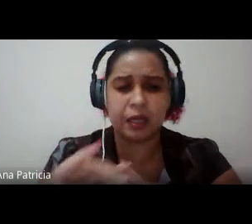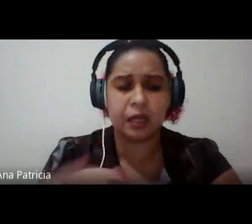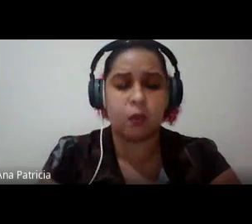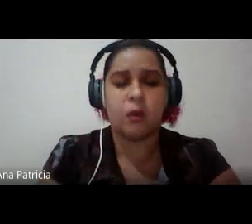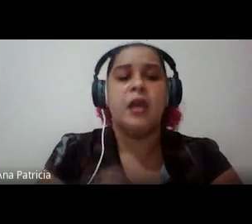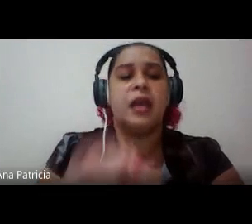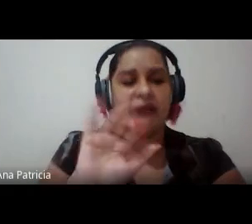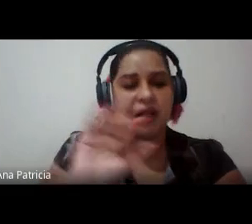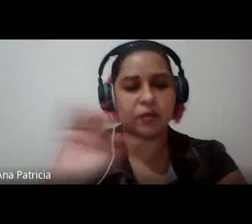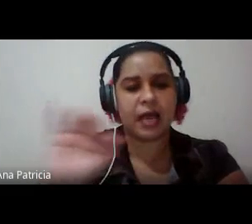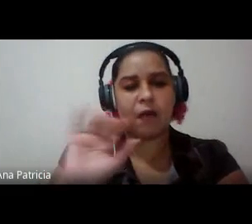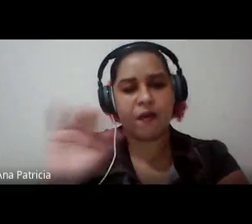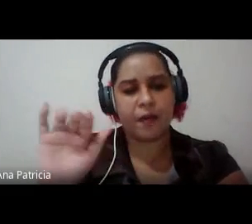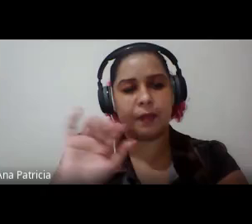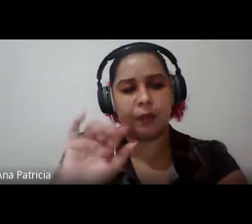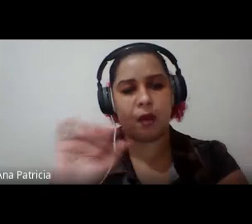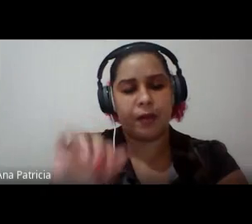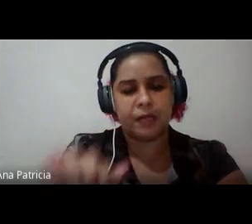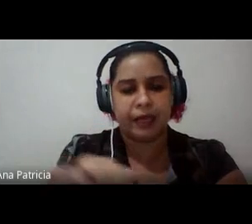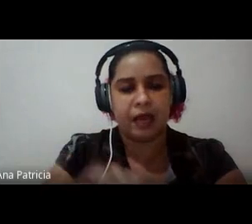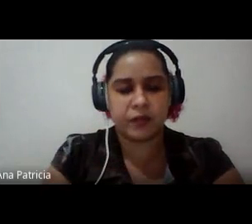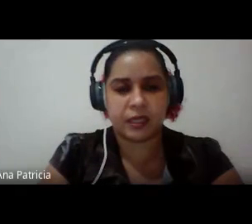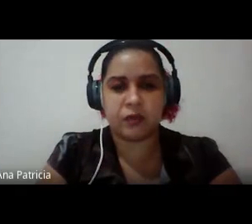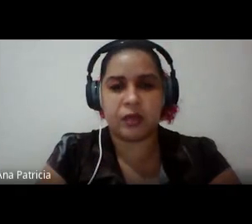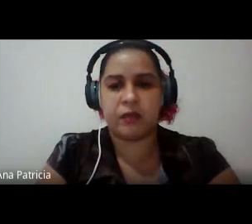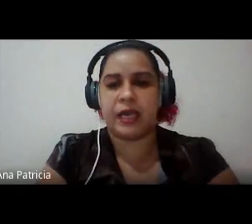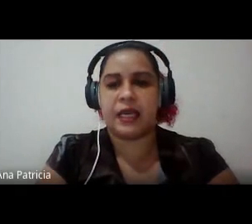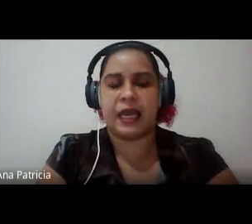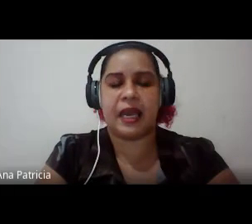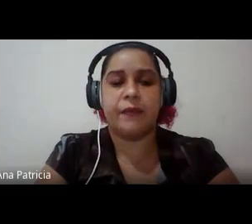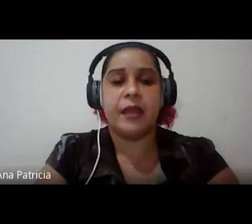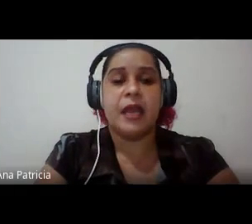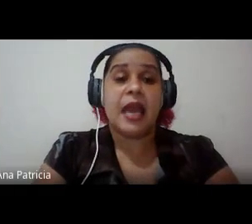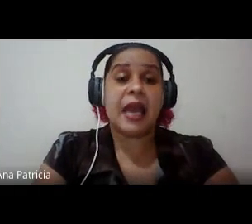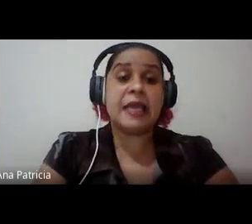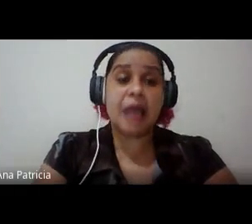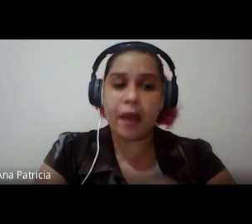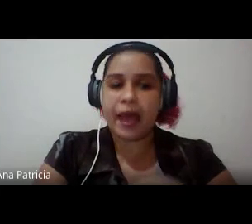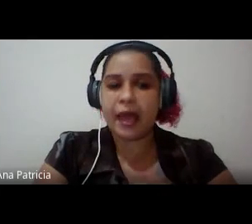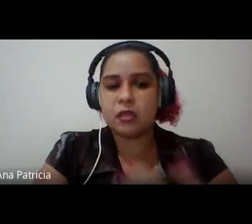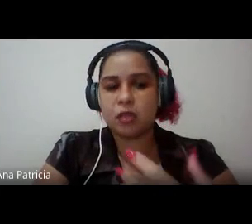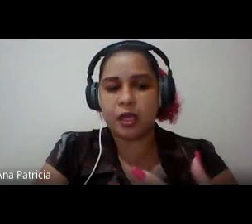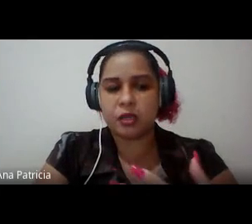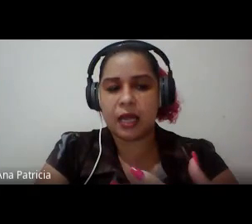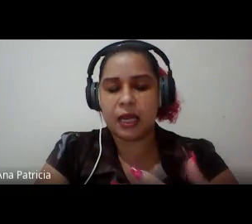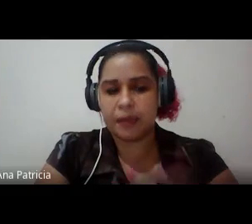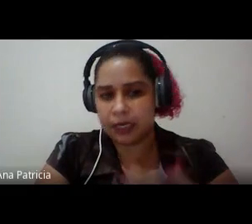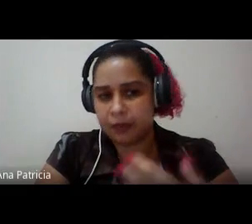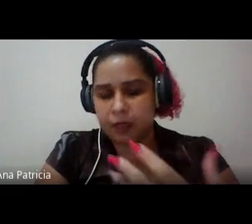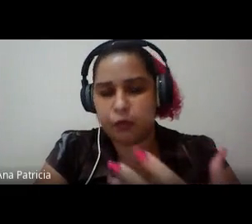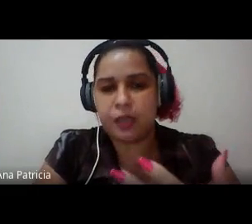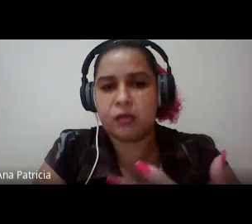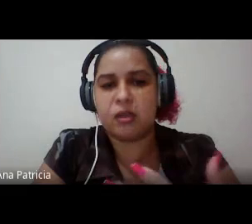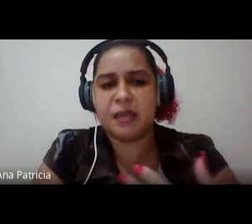não entendeu. Ele vai usar o alfabeto manual para explicar a você o que é que ele quer. Ele não é só isso na Libras.